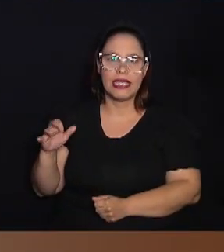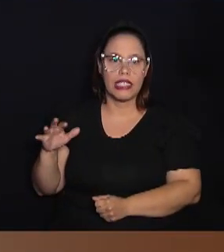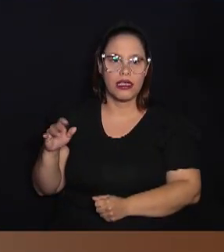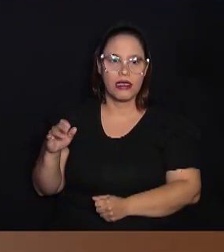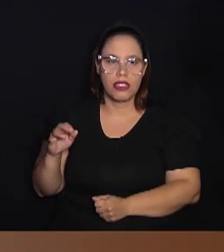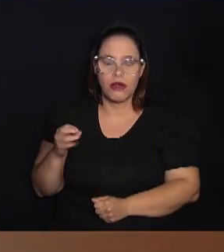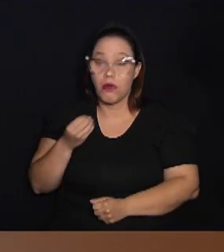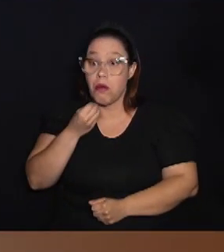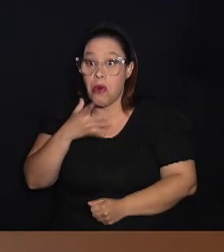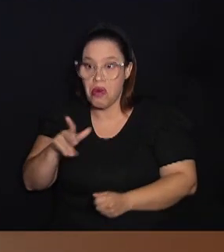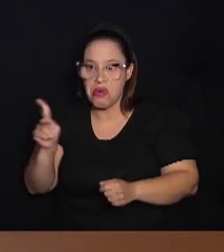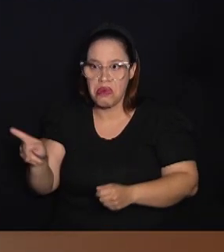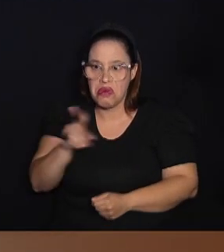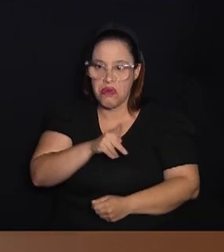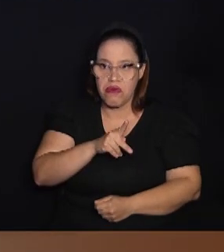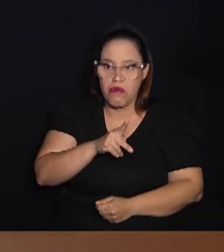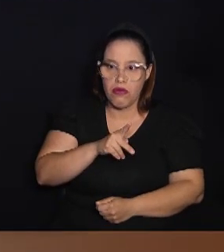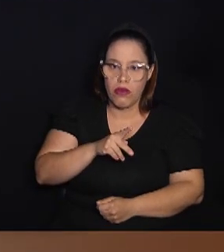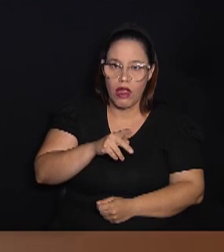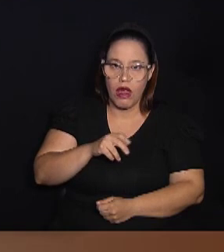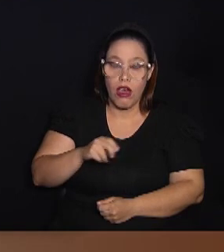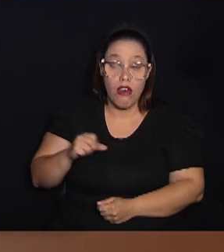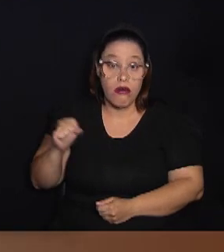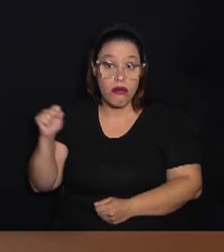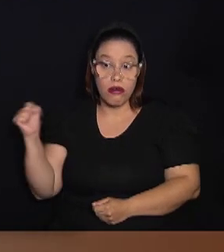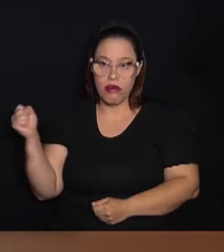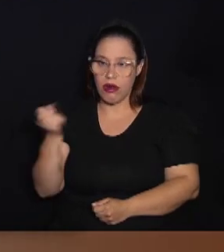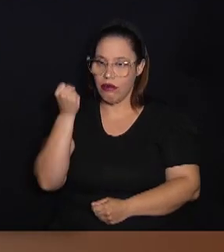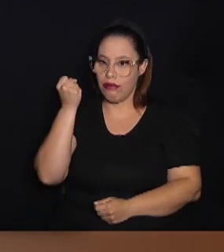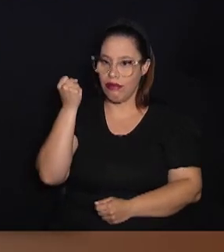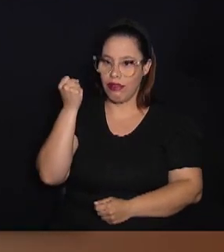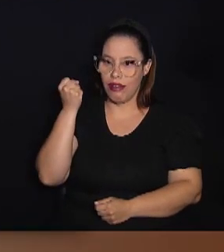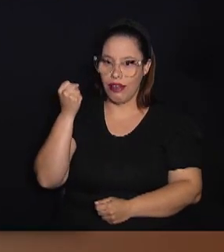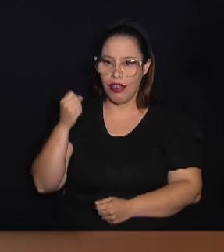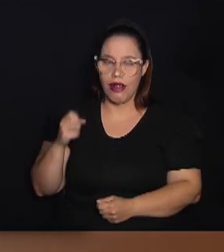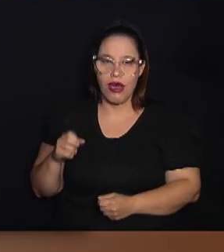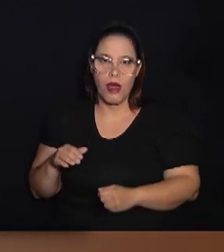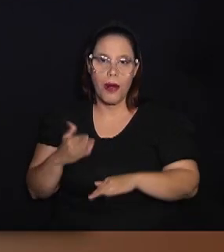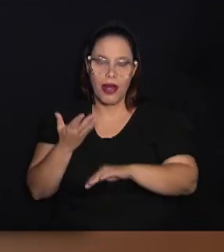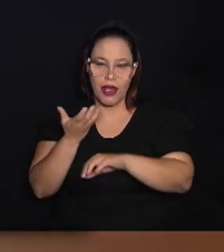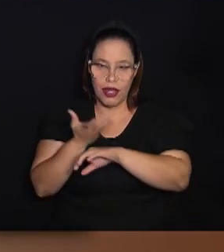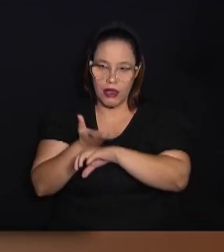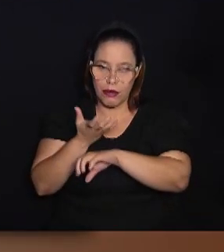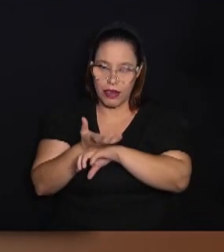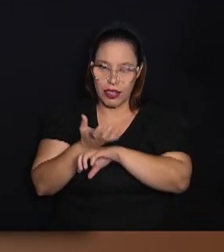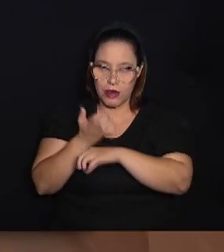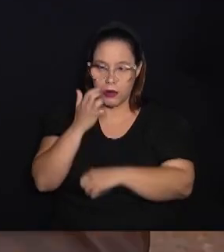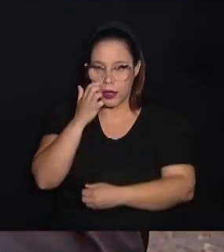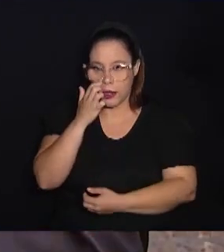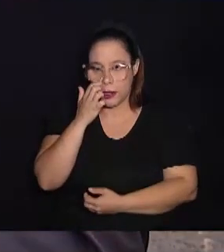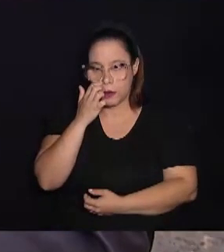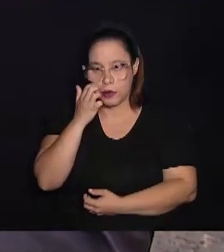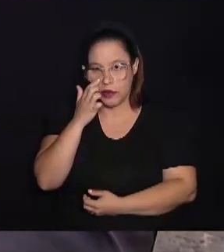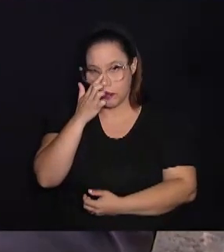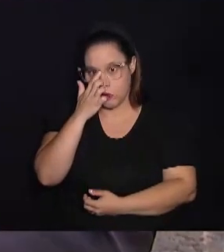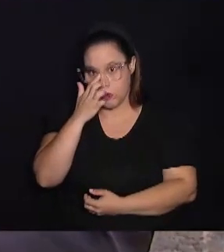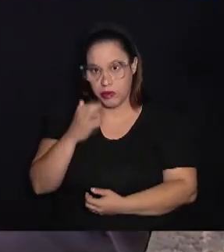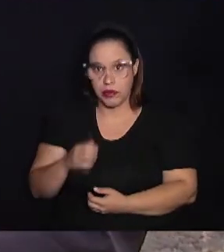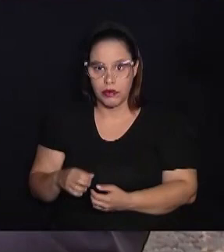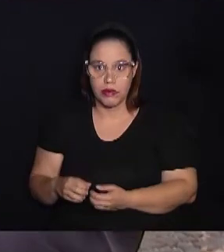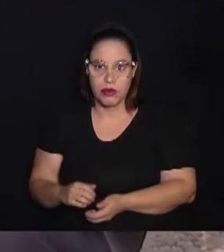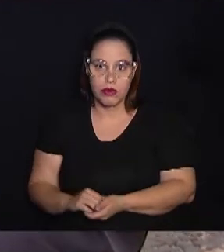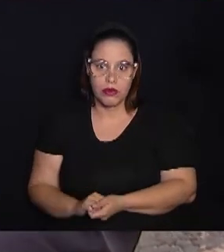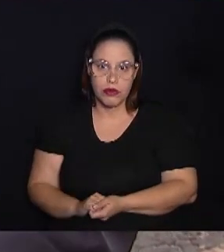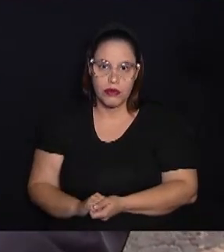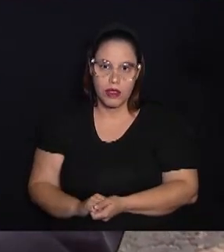Na época eu fui campeão de uma Olimpíada de Matemática, estudando no culto à ciência. E